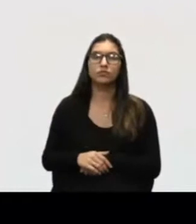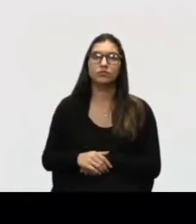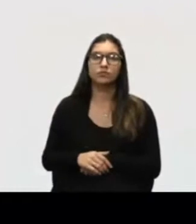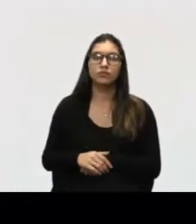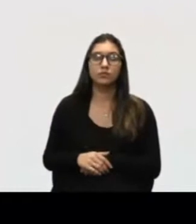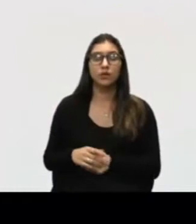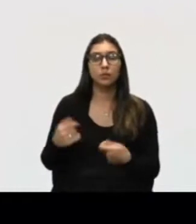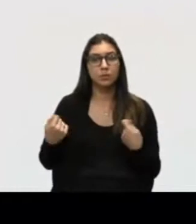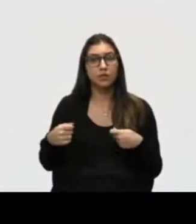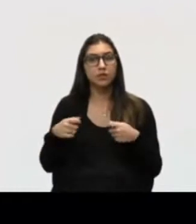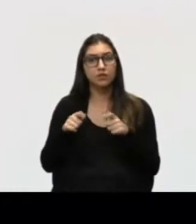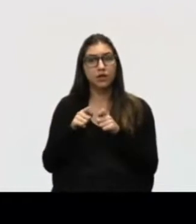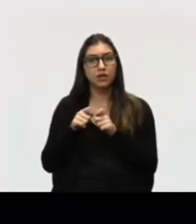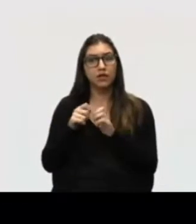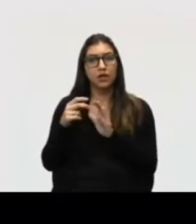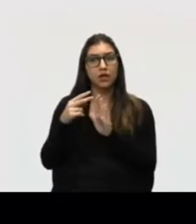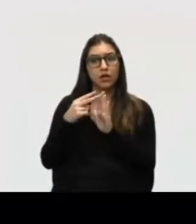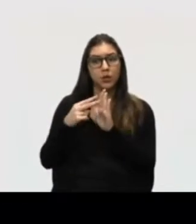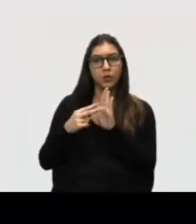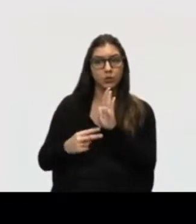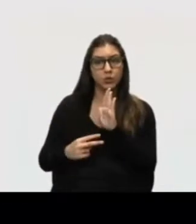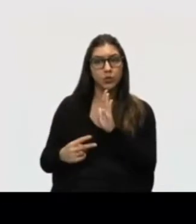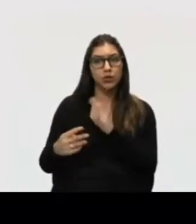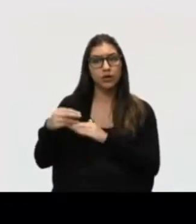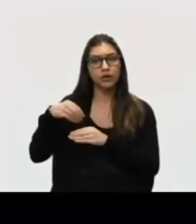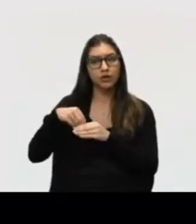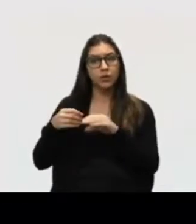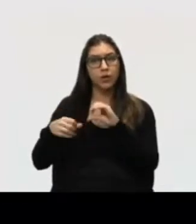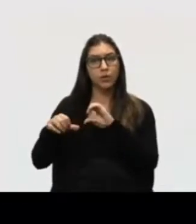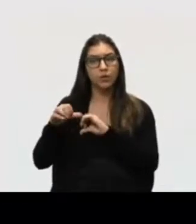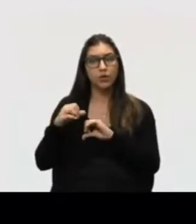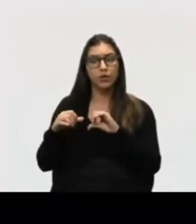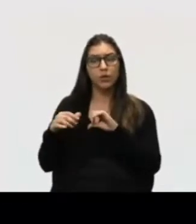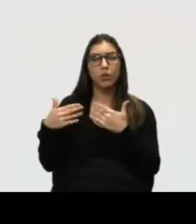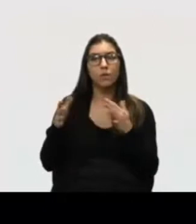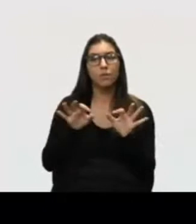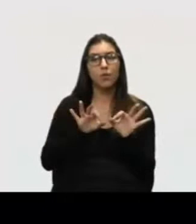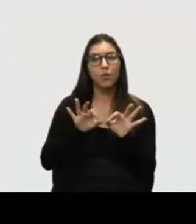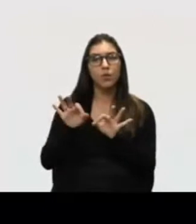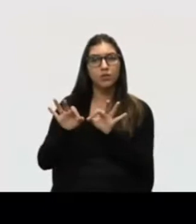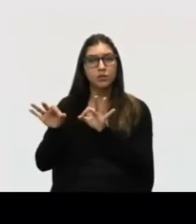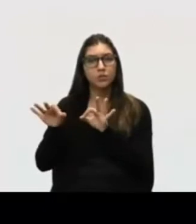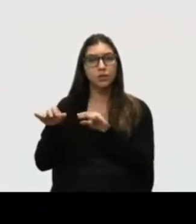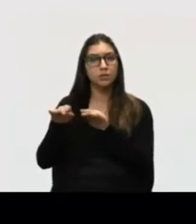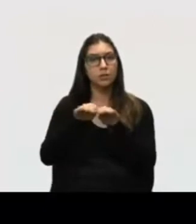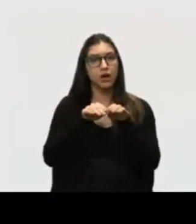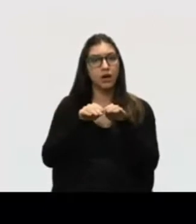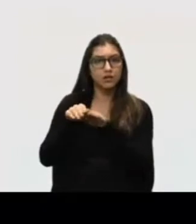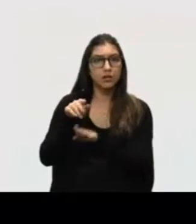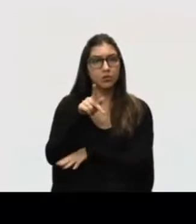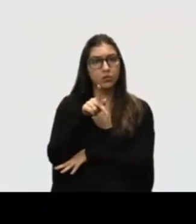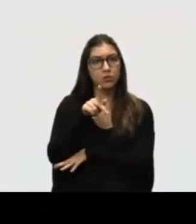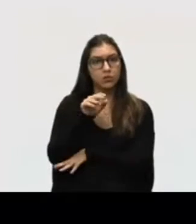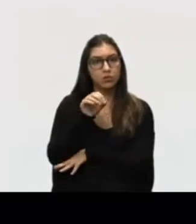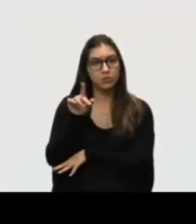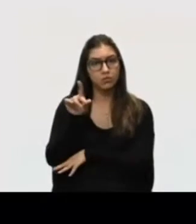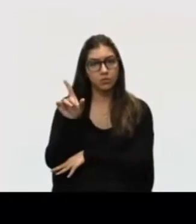que seja feita a leitura dentro do laboratório do procedimento operacional padrão do